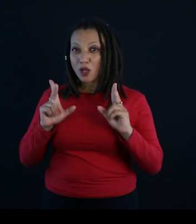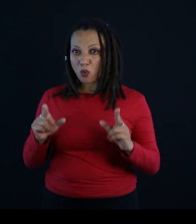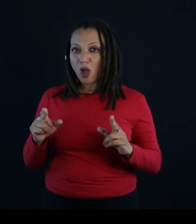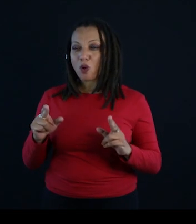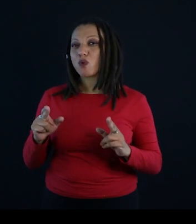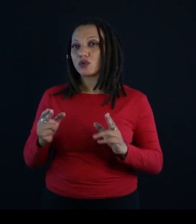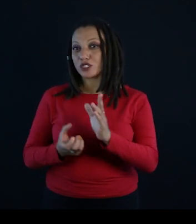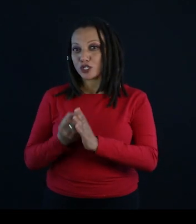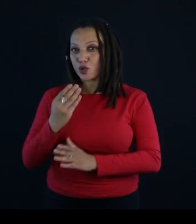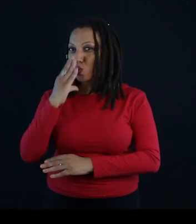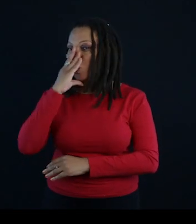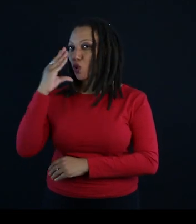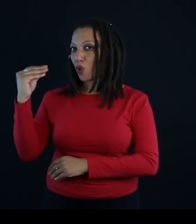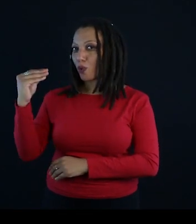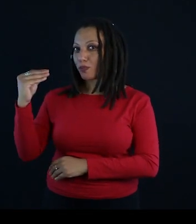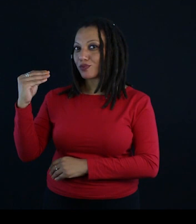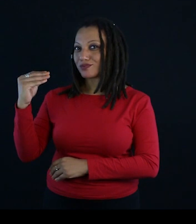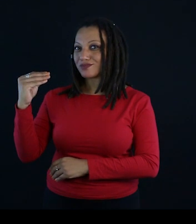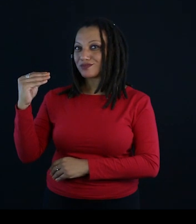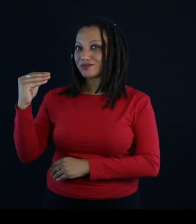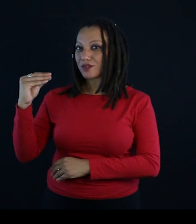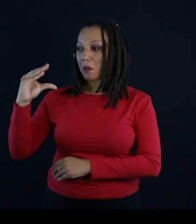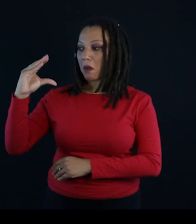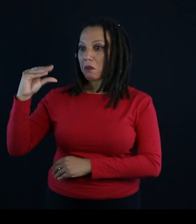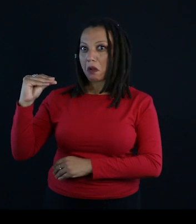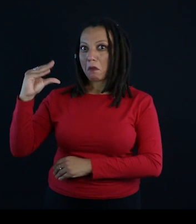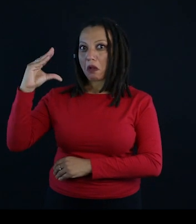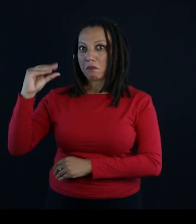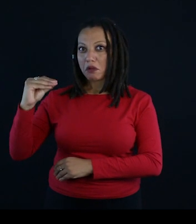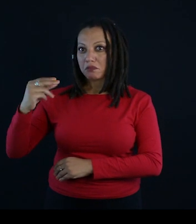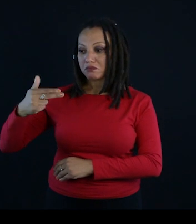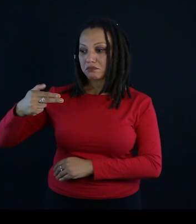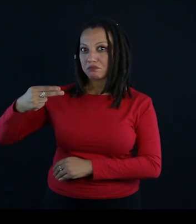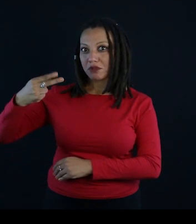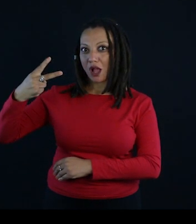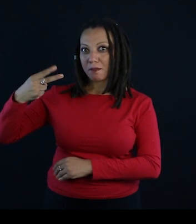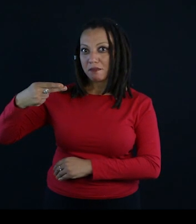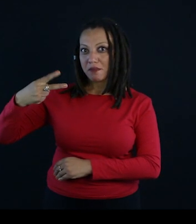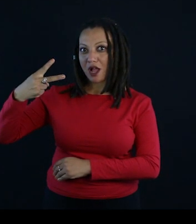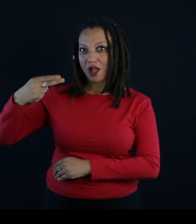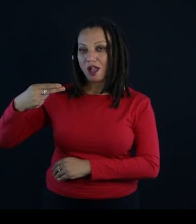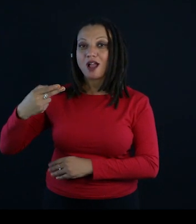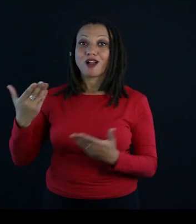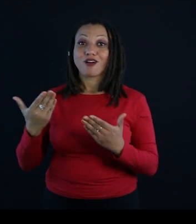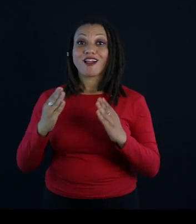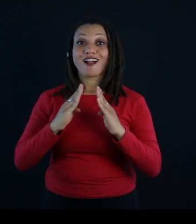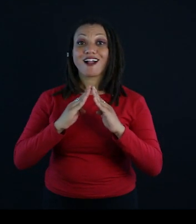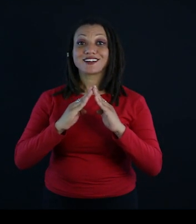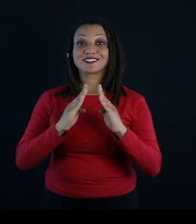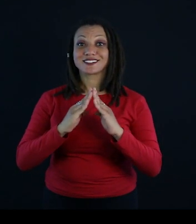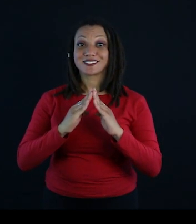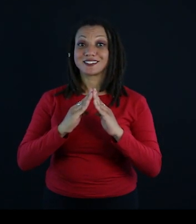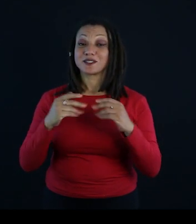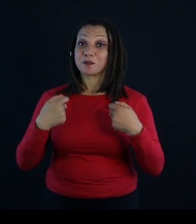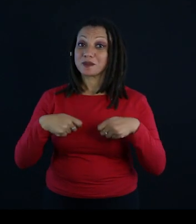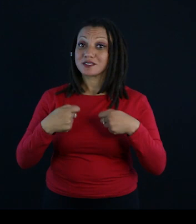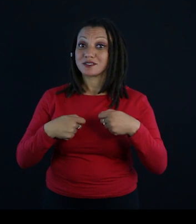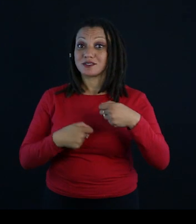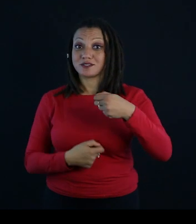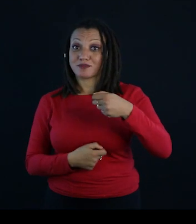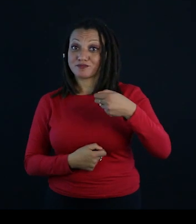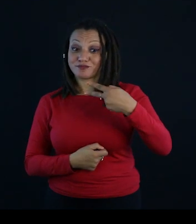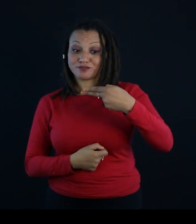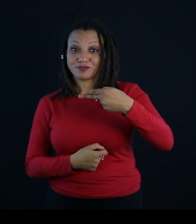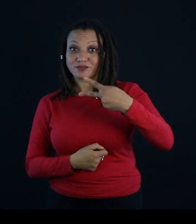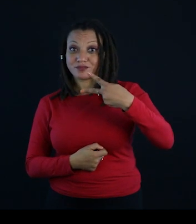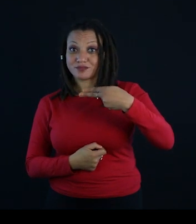a gente vai fazer o mesmo mecanismo do lobo, só que na casinha. Mesma